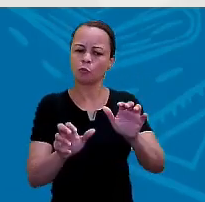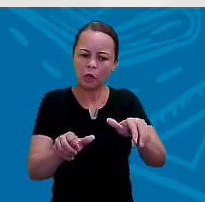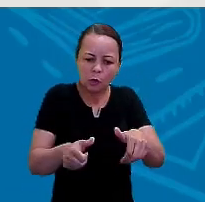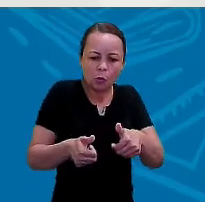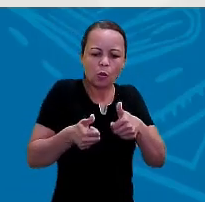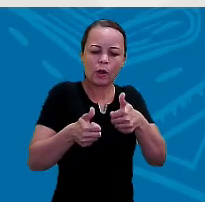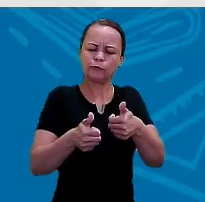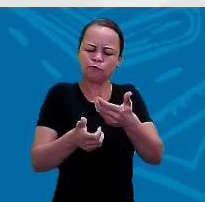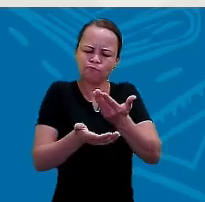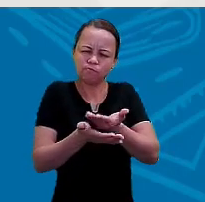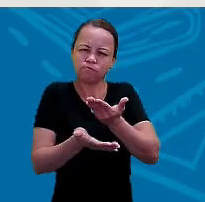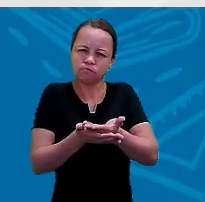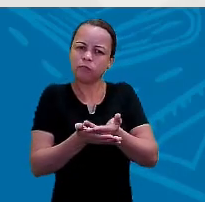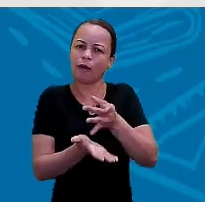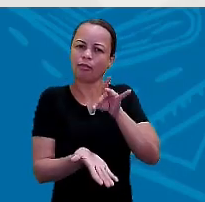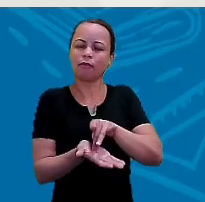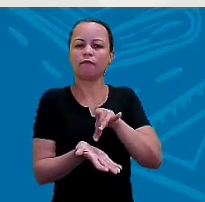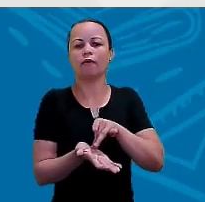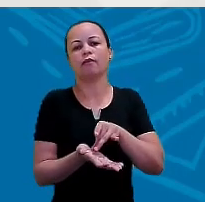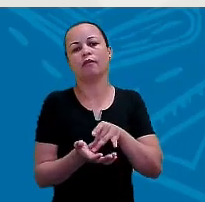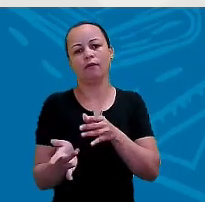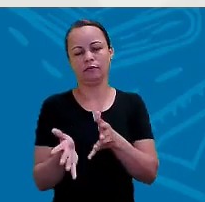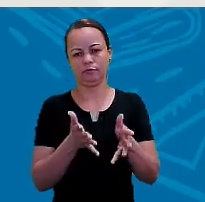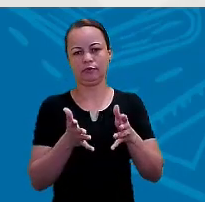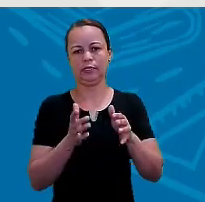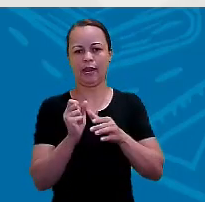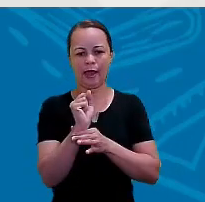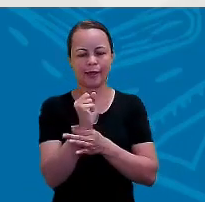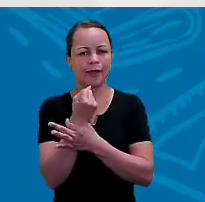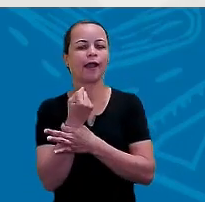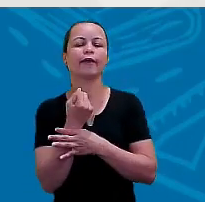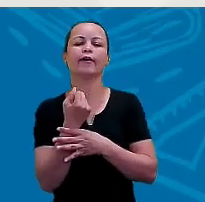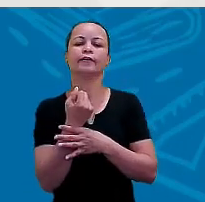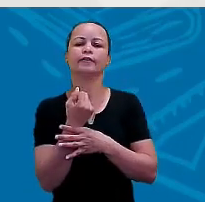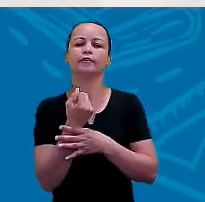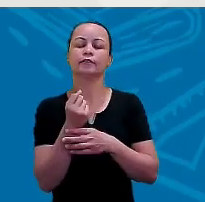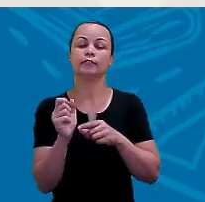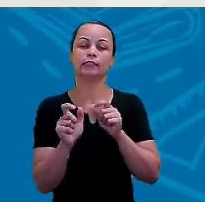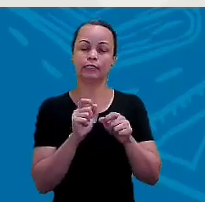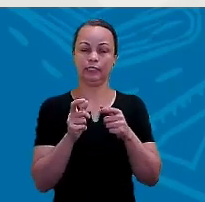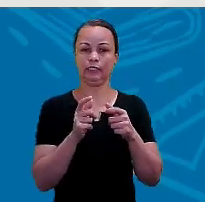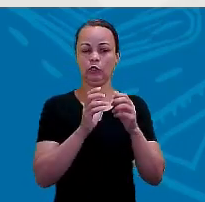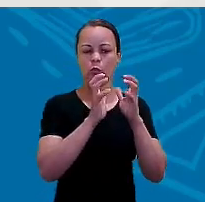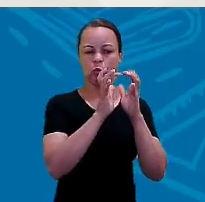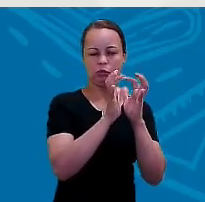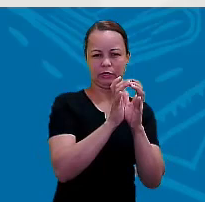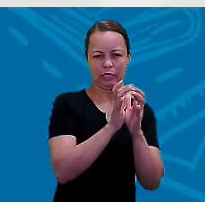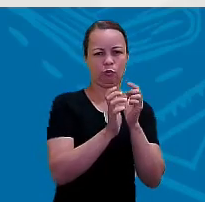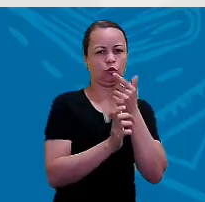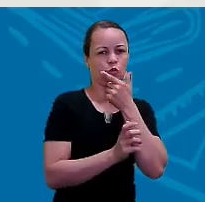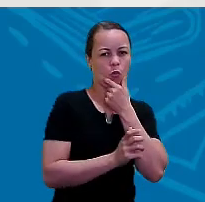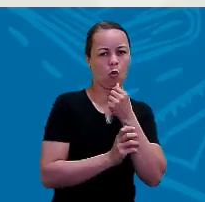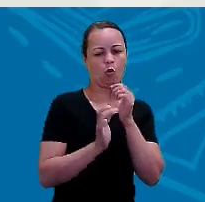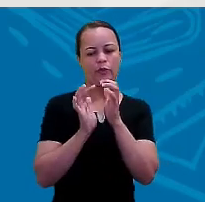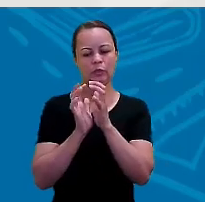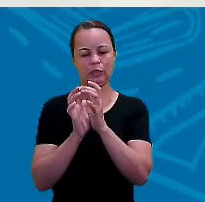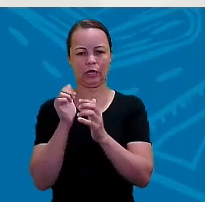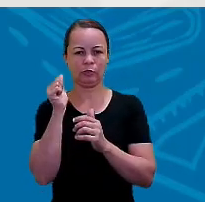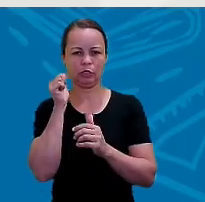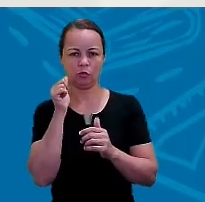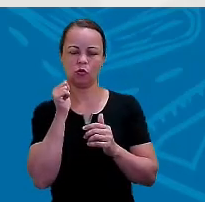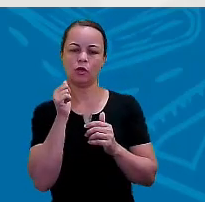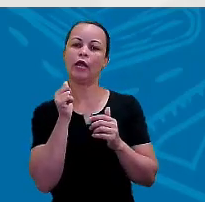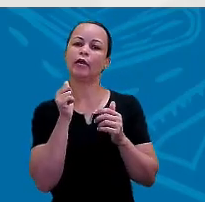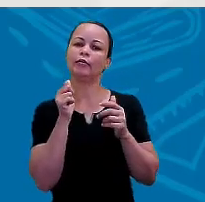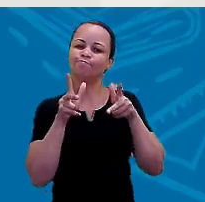bem categorizada, ela garante, sem medo de ser feliz, que tanto o cérebro de homem quanto o cérebro de mulheres são os